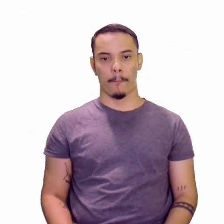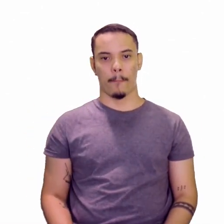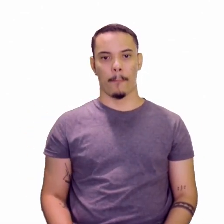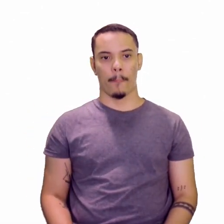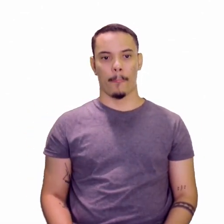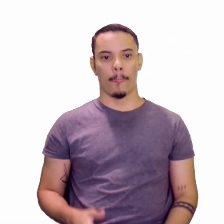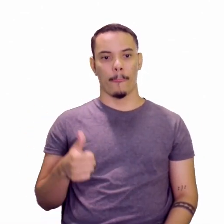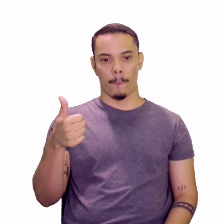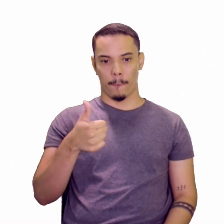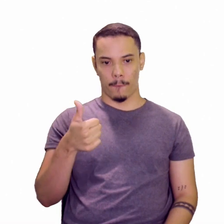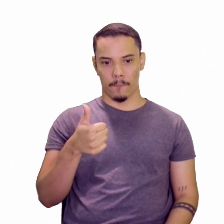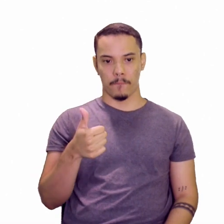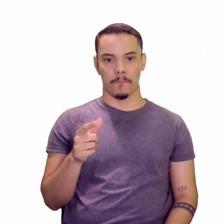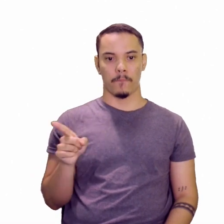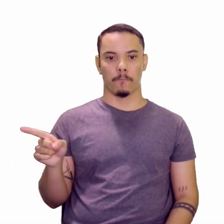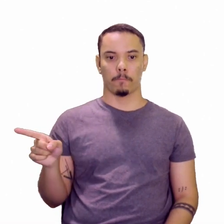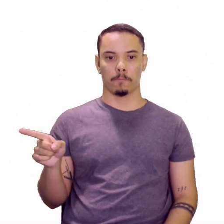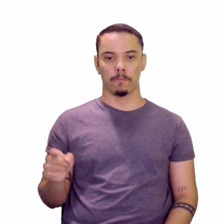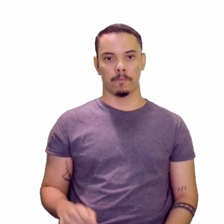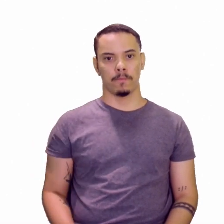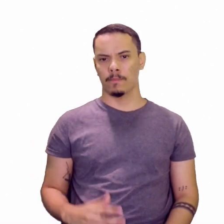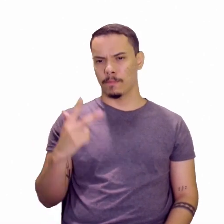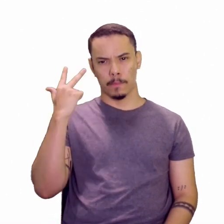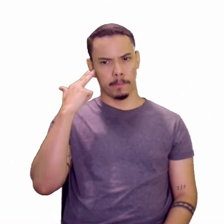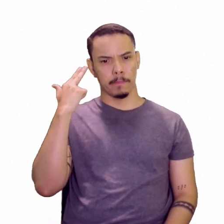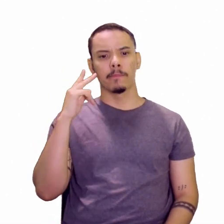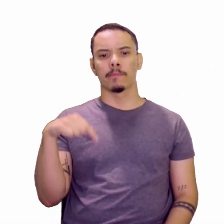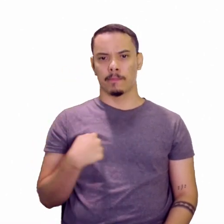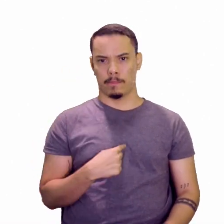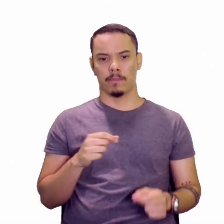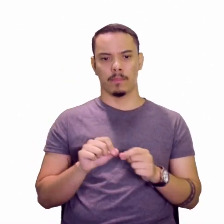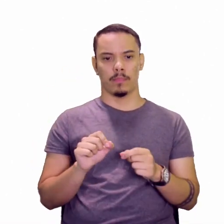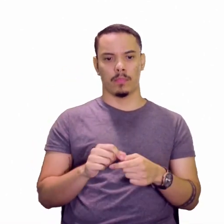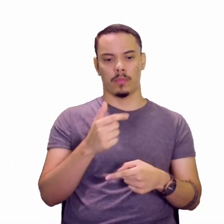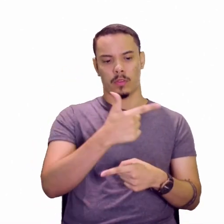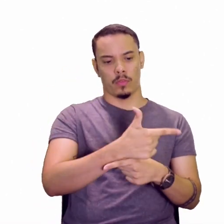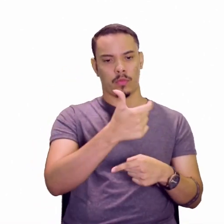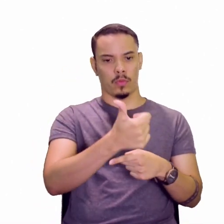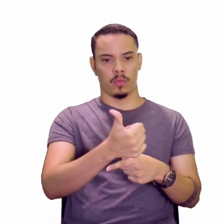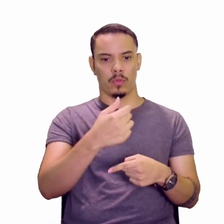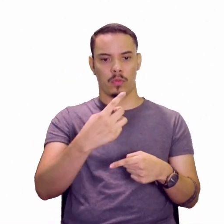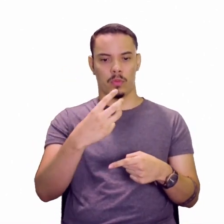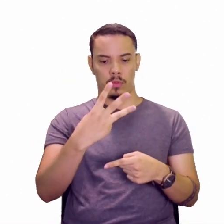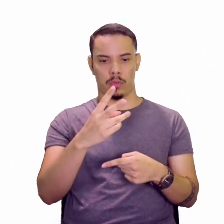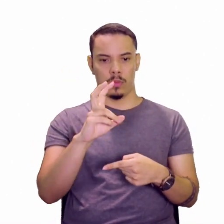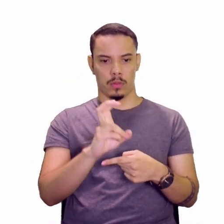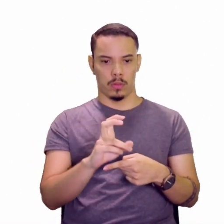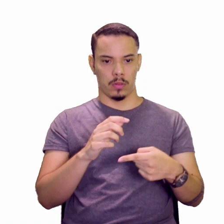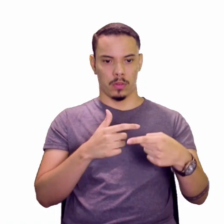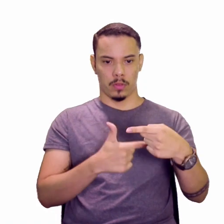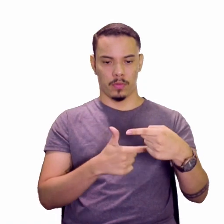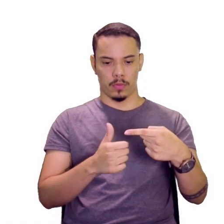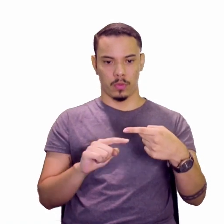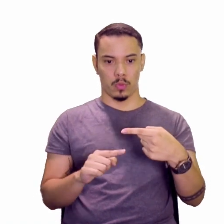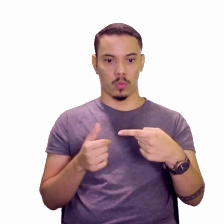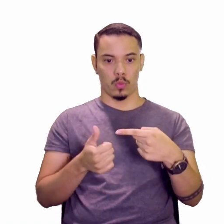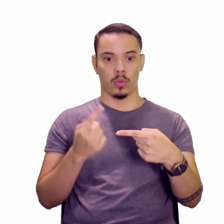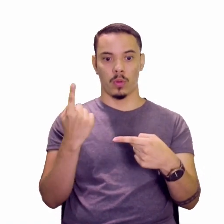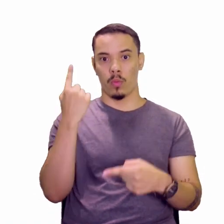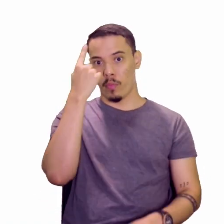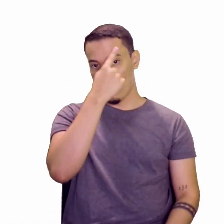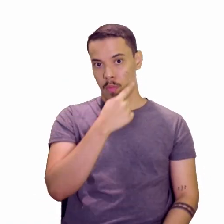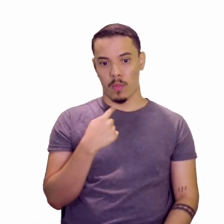olha só, É normal, nós fizemos no exercício anterior, né? De 20, deu quanto? Uma horinha. 1,